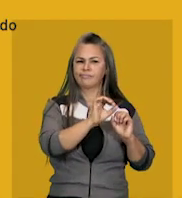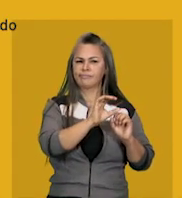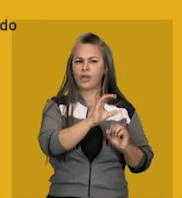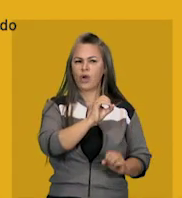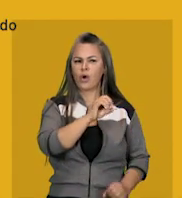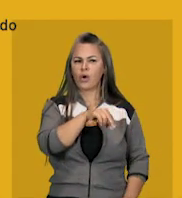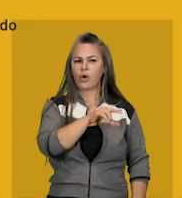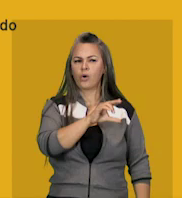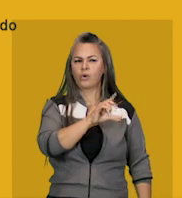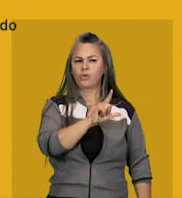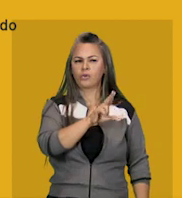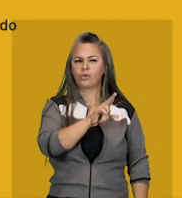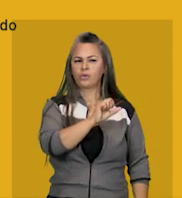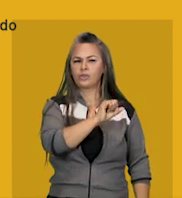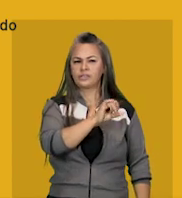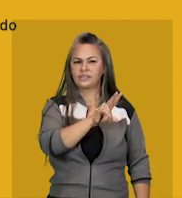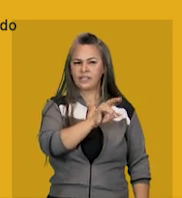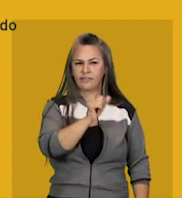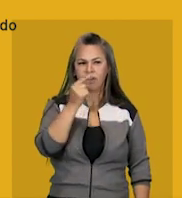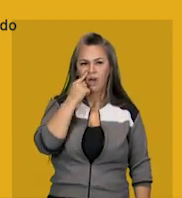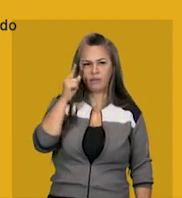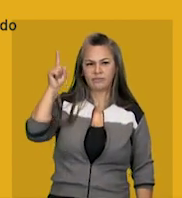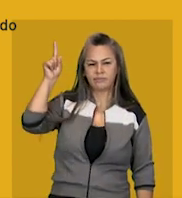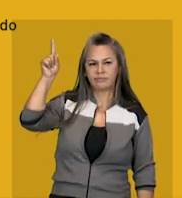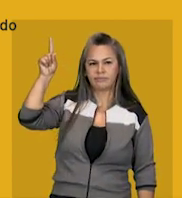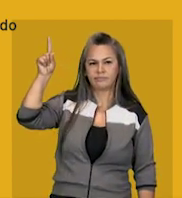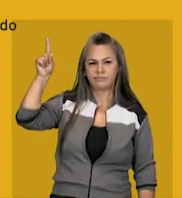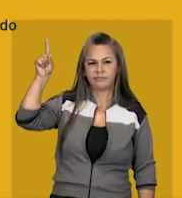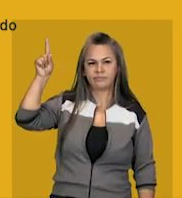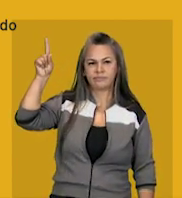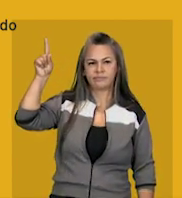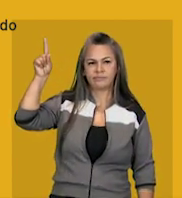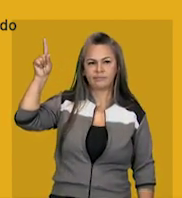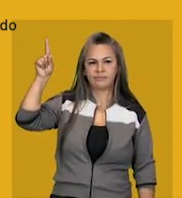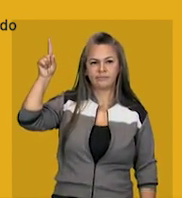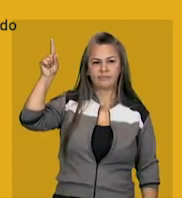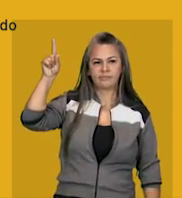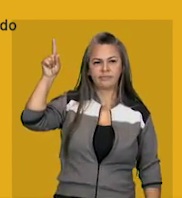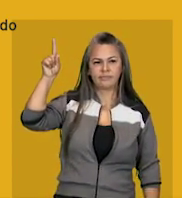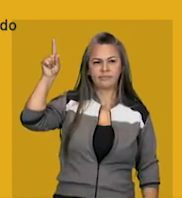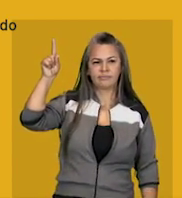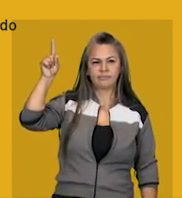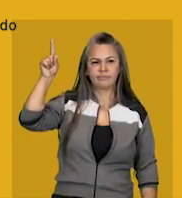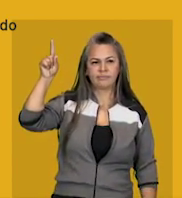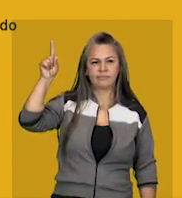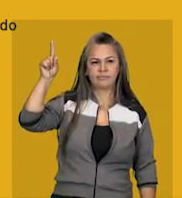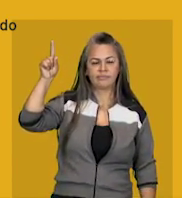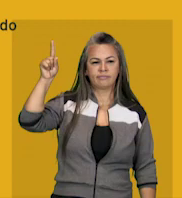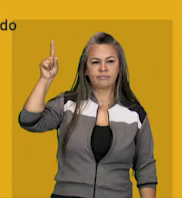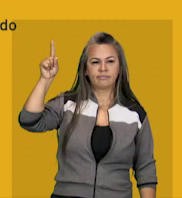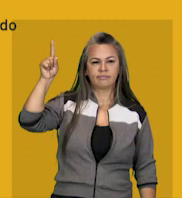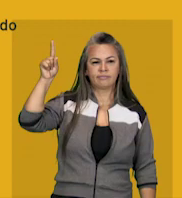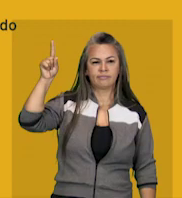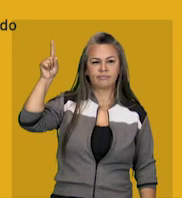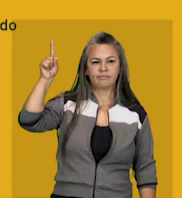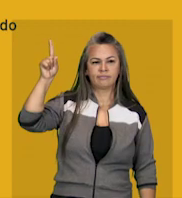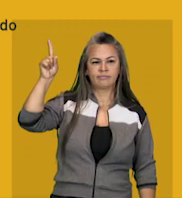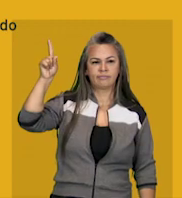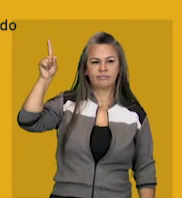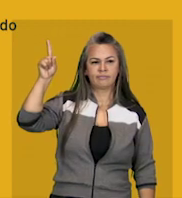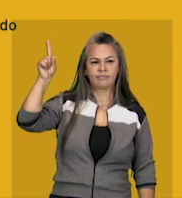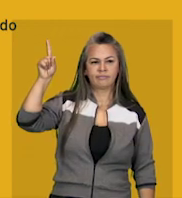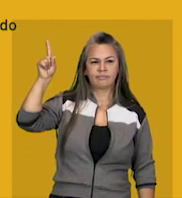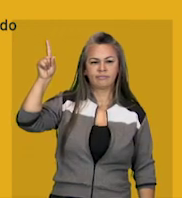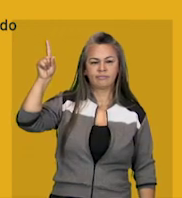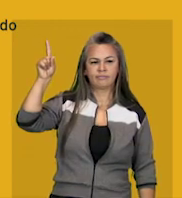O pois, quando vem depois do verbo. Se vem antes, ela é explicativa. Olha só. Pois, logo, portanto, por